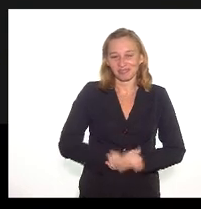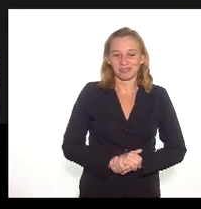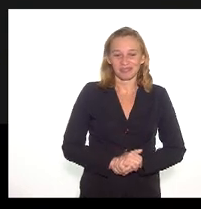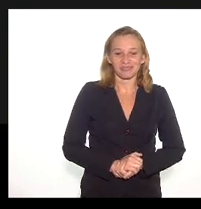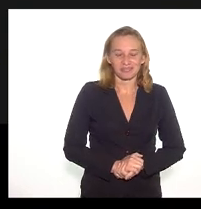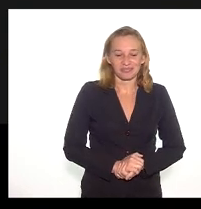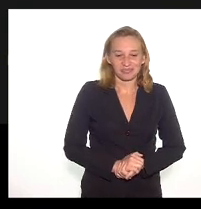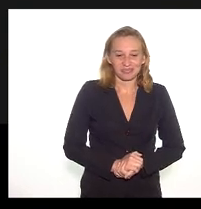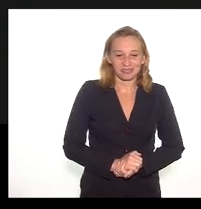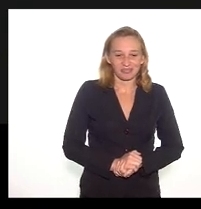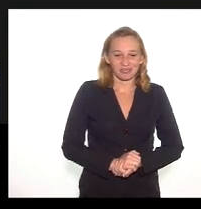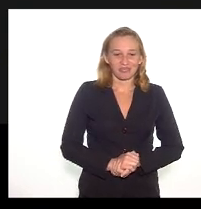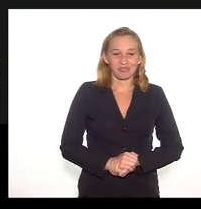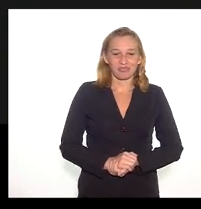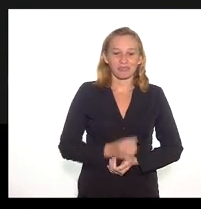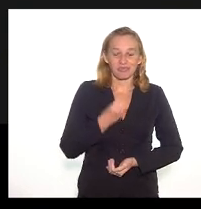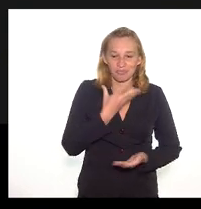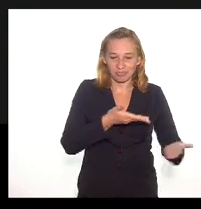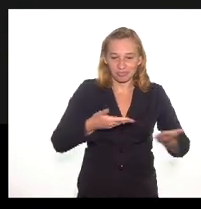Deputado Rosenberg, bem-vindo, amigo.